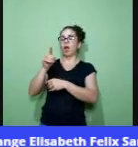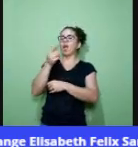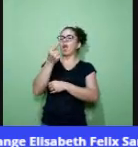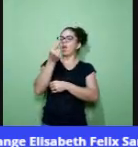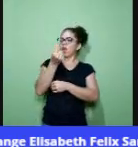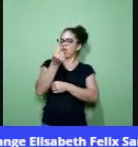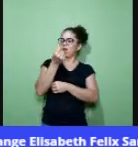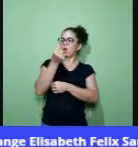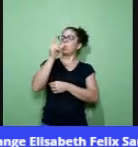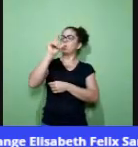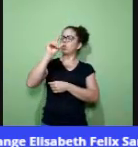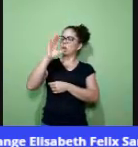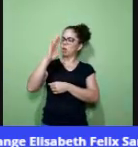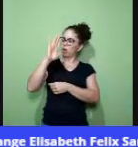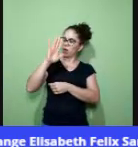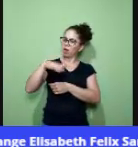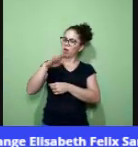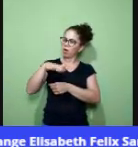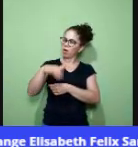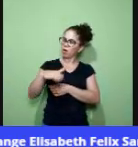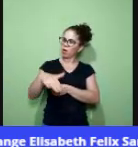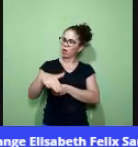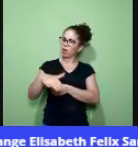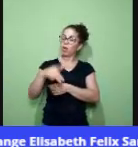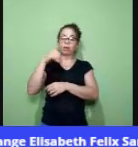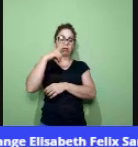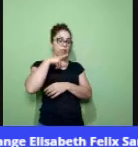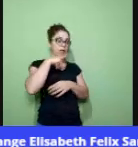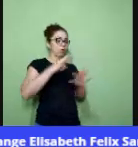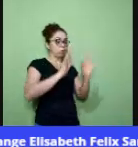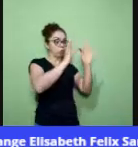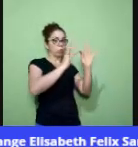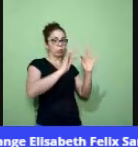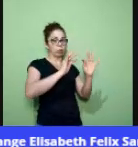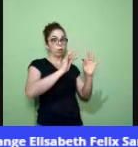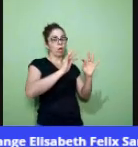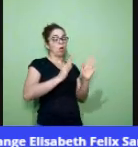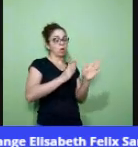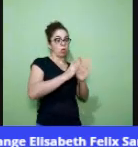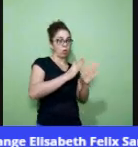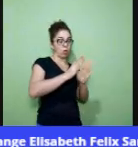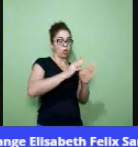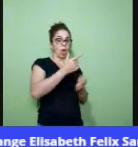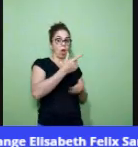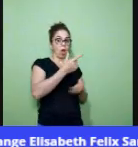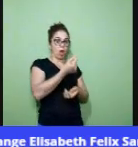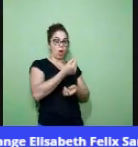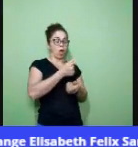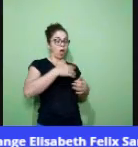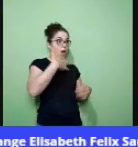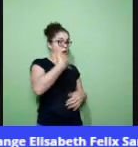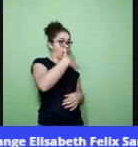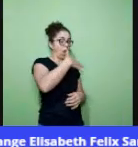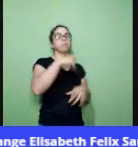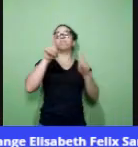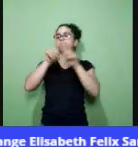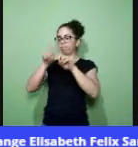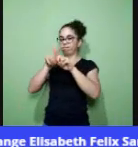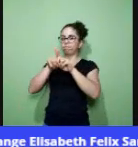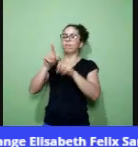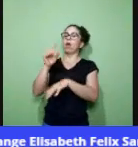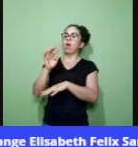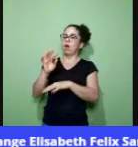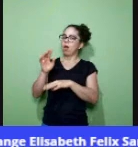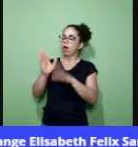Já que a Silmara tocou no assunto, complementando com que ela falou de custo baixo. Então, a gente tem recursos de tecnologia Shiva de alto